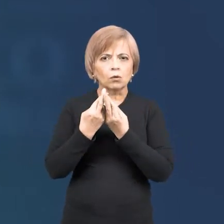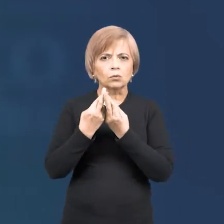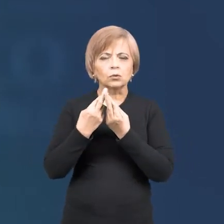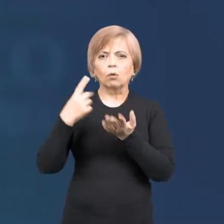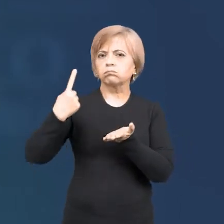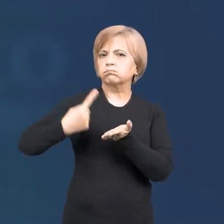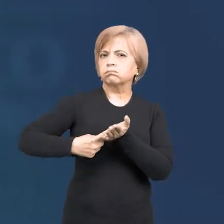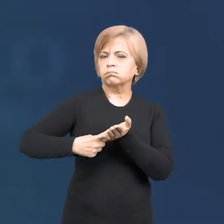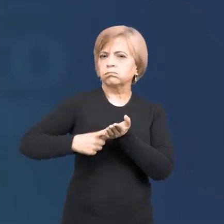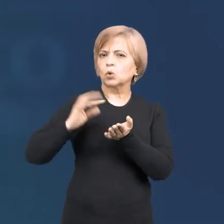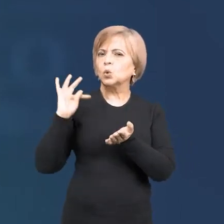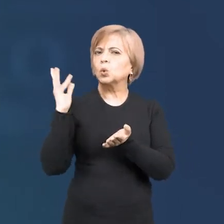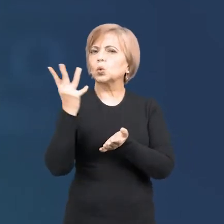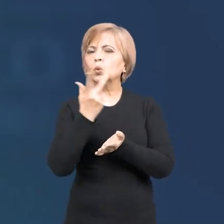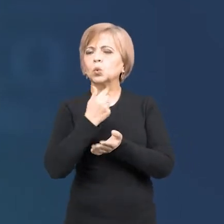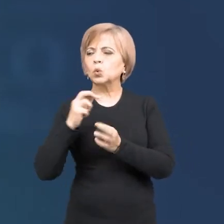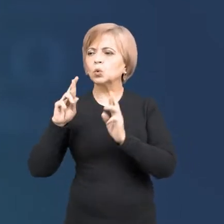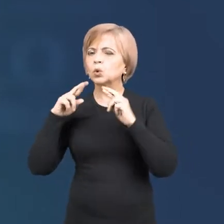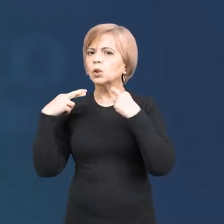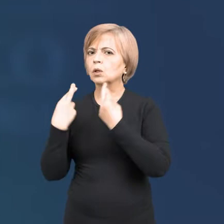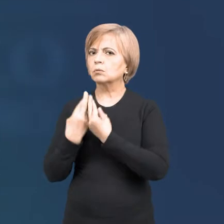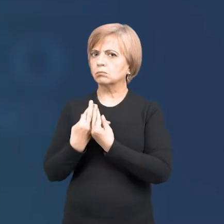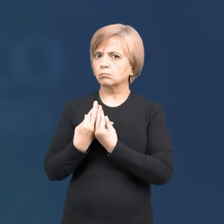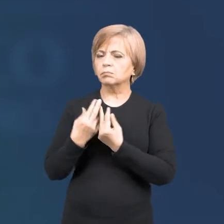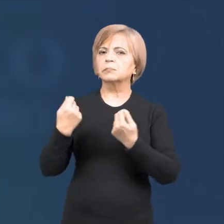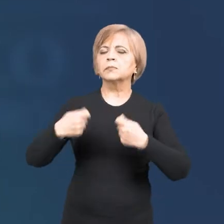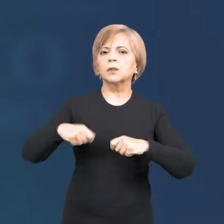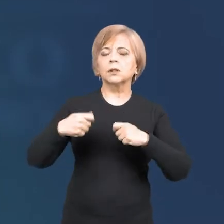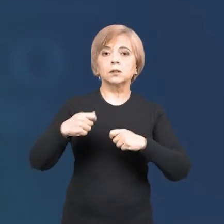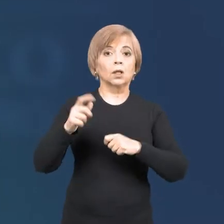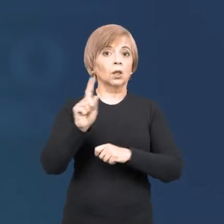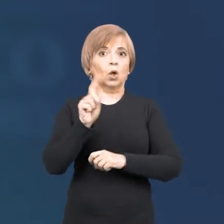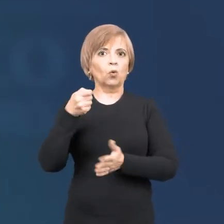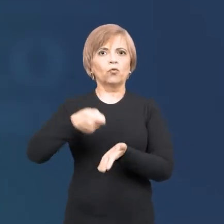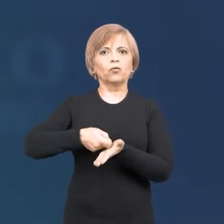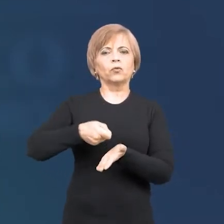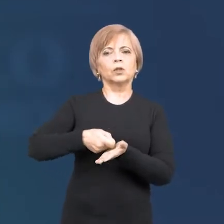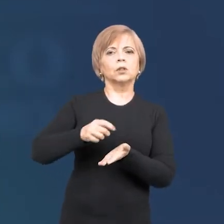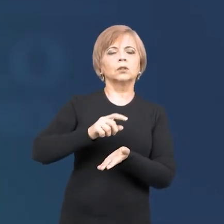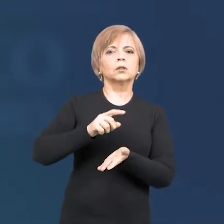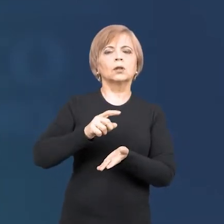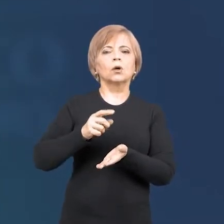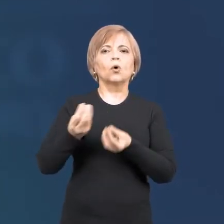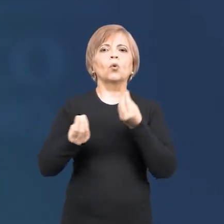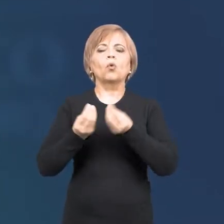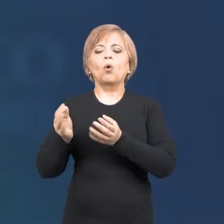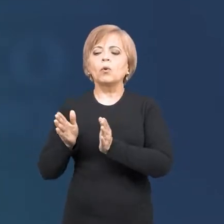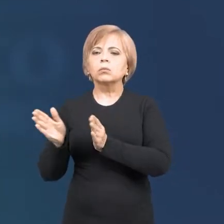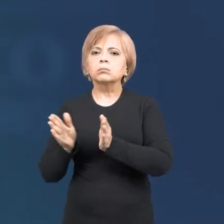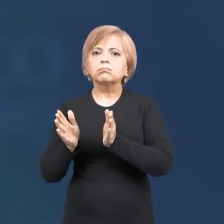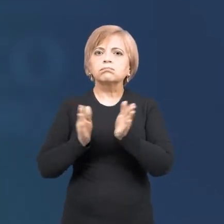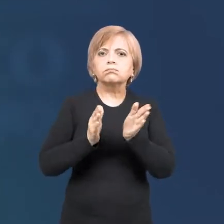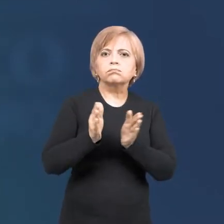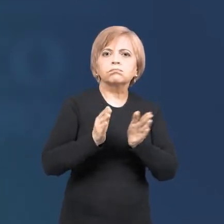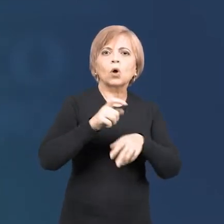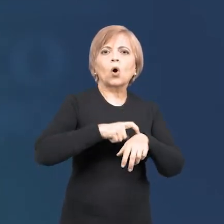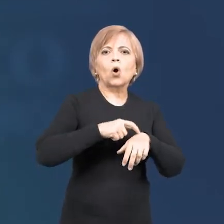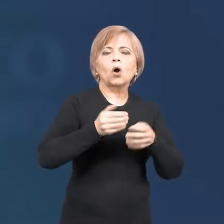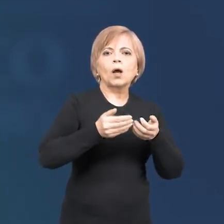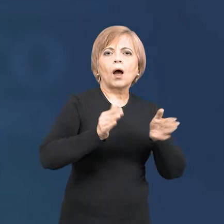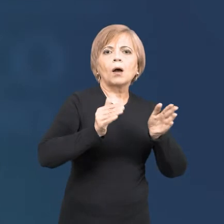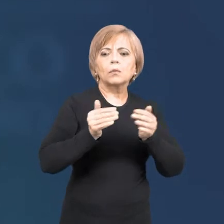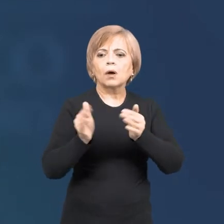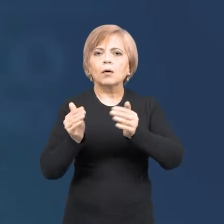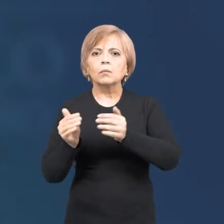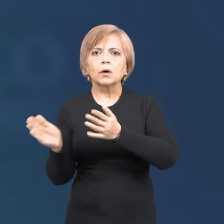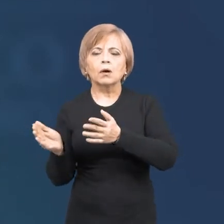da resolução conjunta 31, ela não fixa quais são as fases subsequentes, em que momento as fases